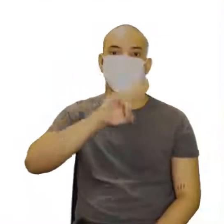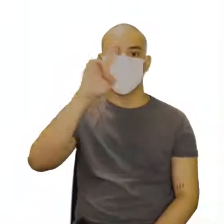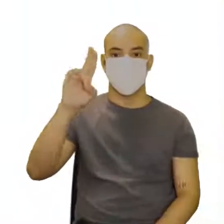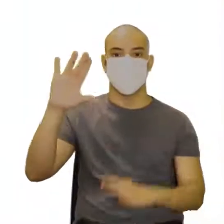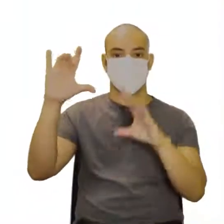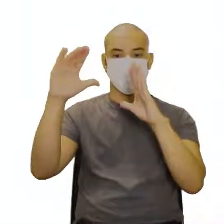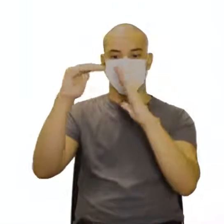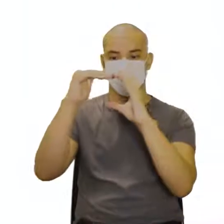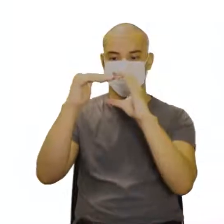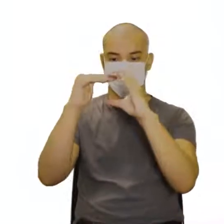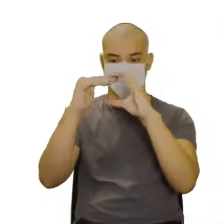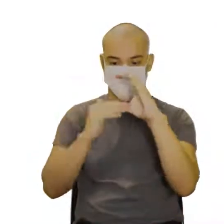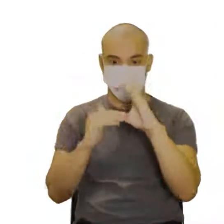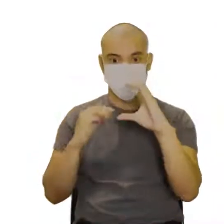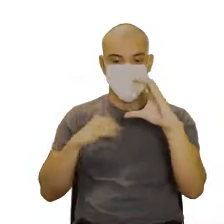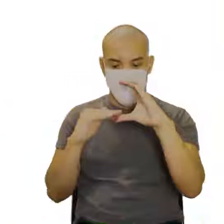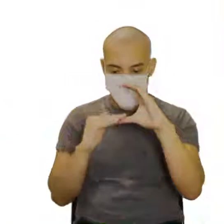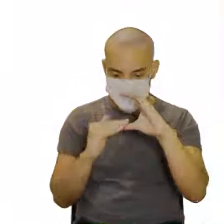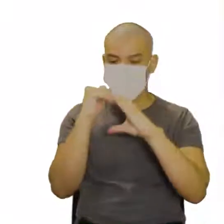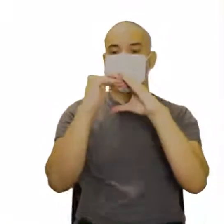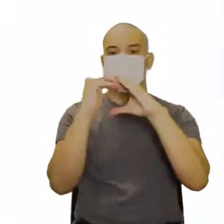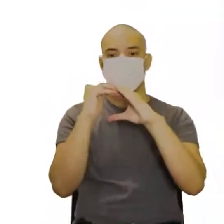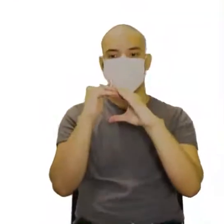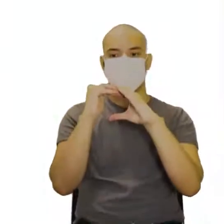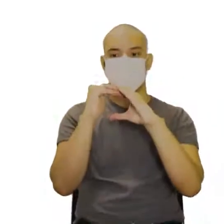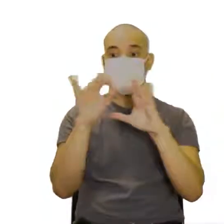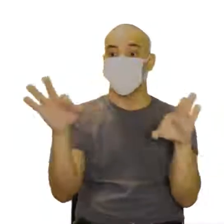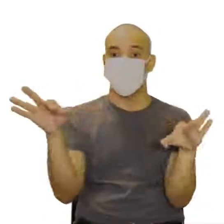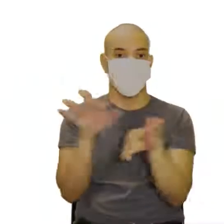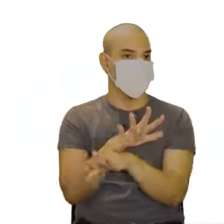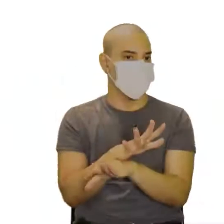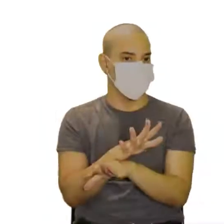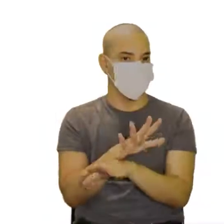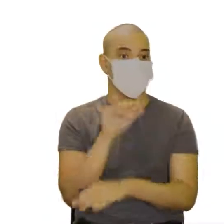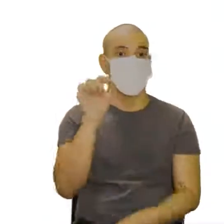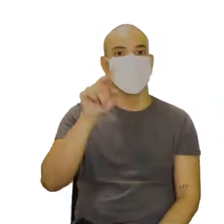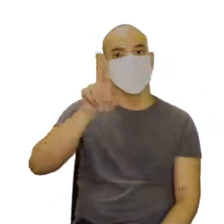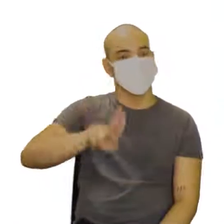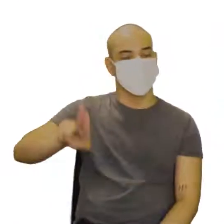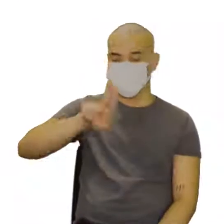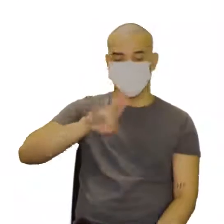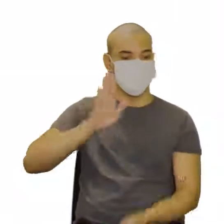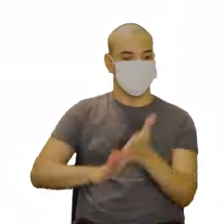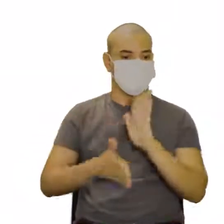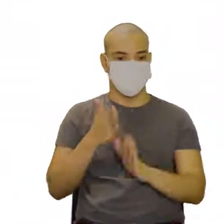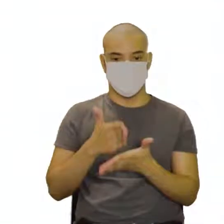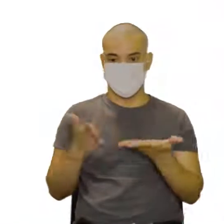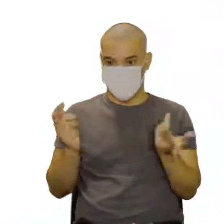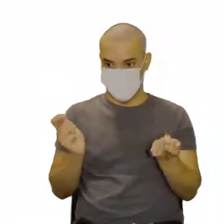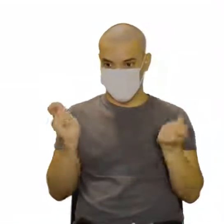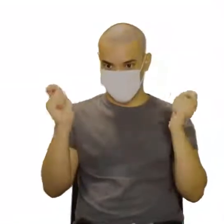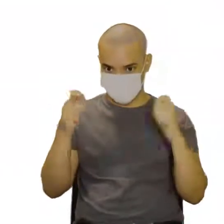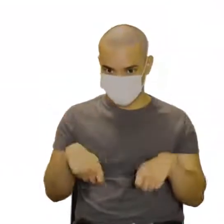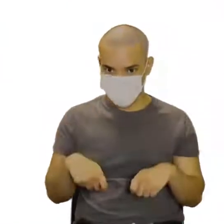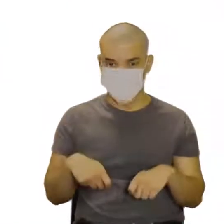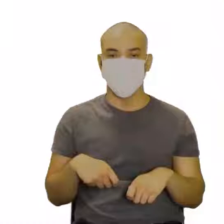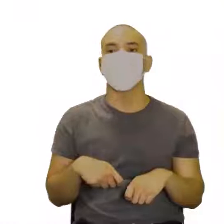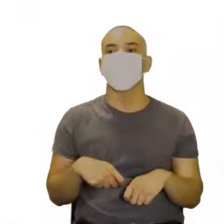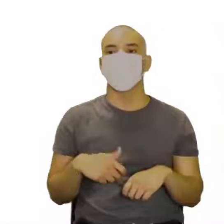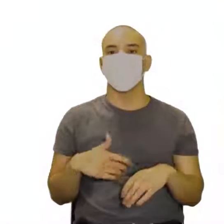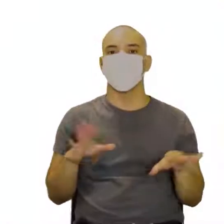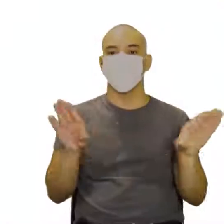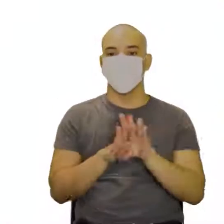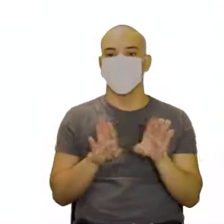tá, pessoal? Então, carreguei ali meu capacitor, ele está prontinho para uso, ok? Então, aqui eu vou ter,